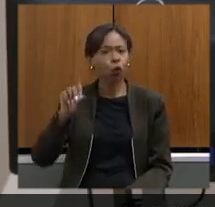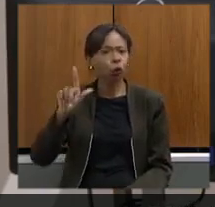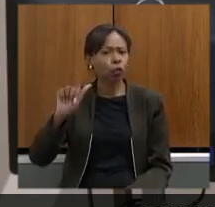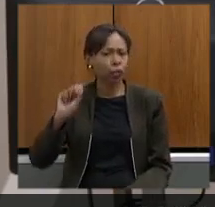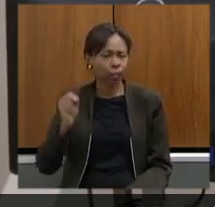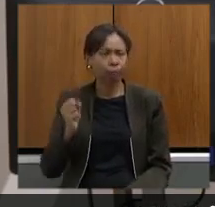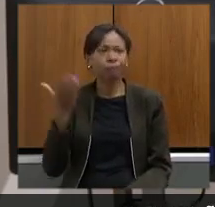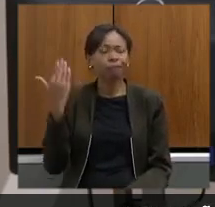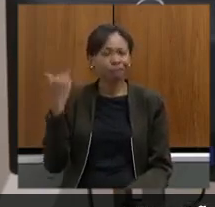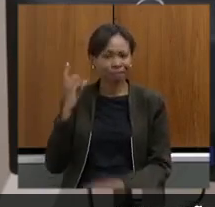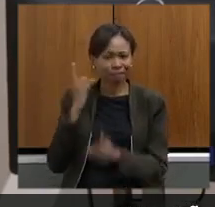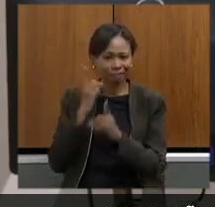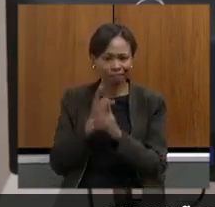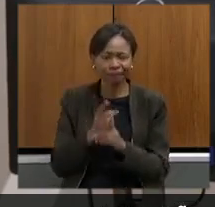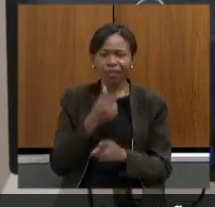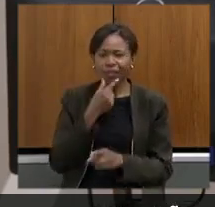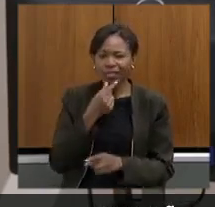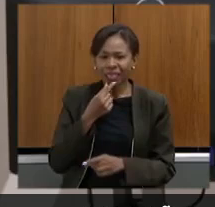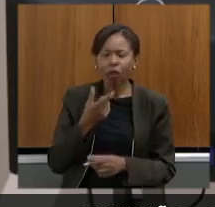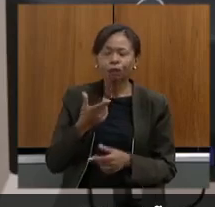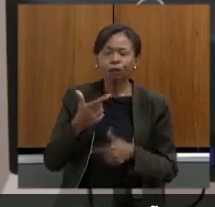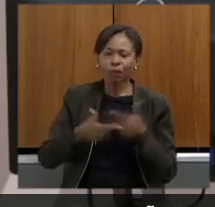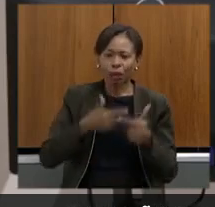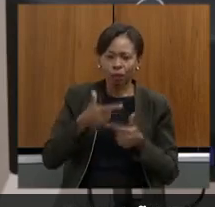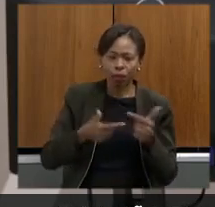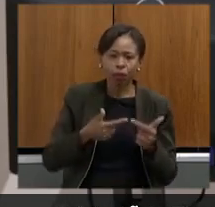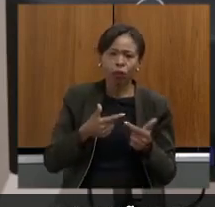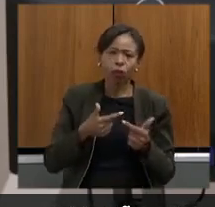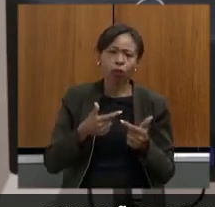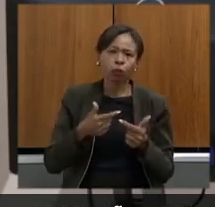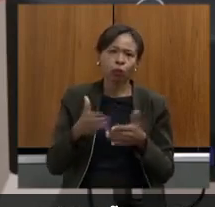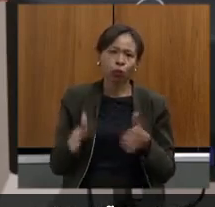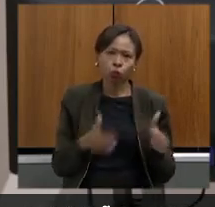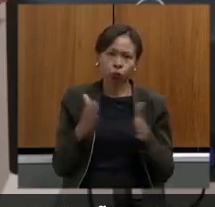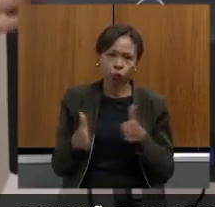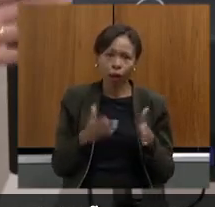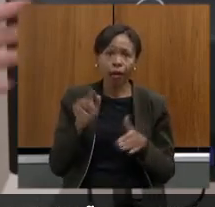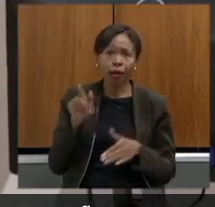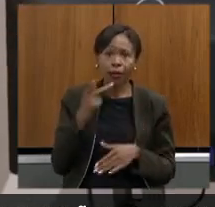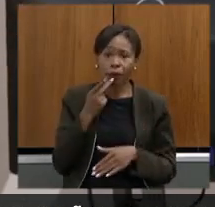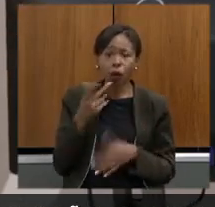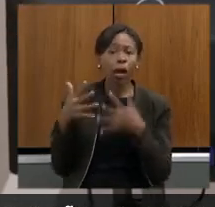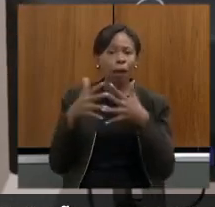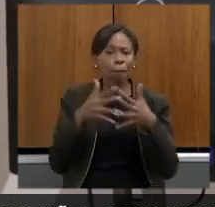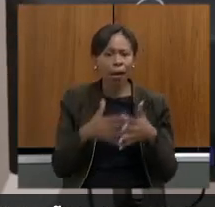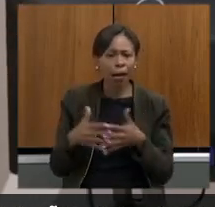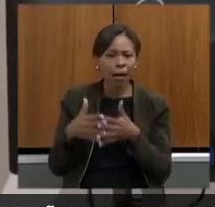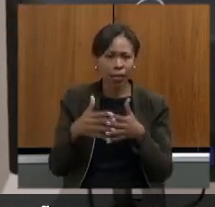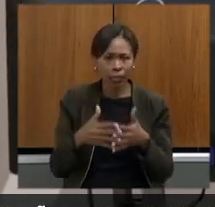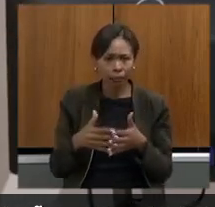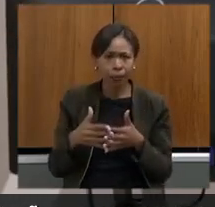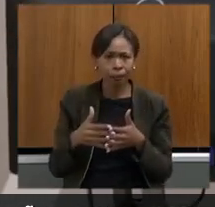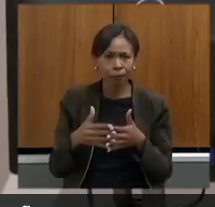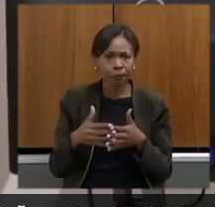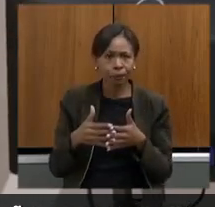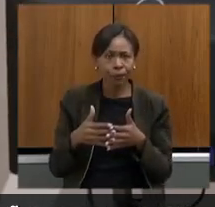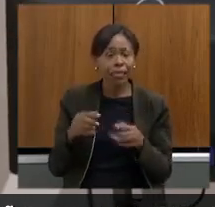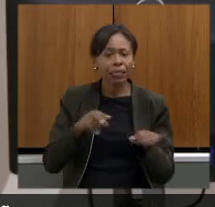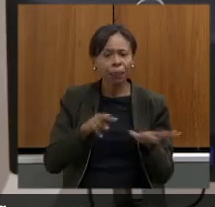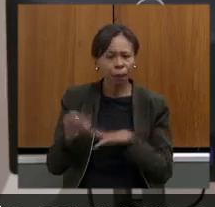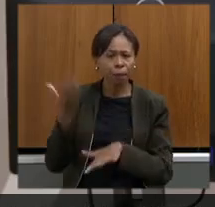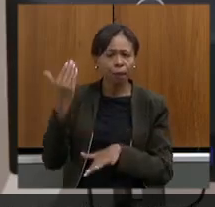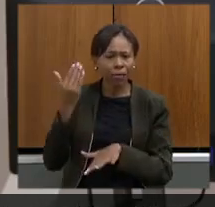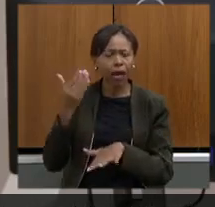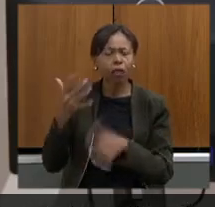de Minas Gerais outro dia e ele tava falando comigo que embarcou a carreta semana passada para o